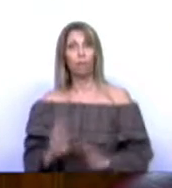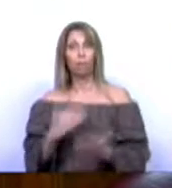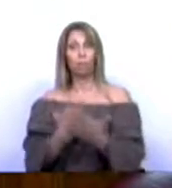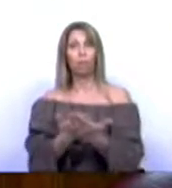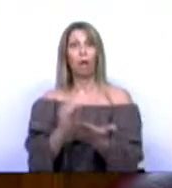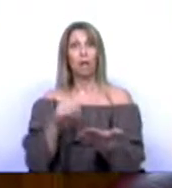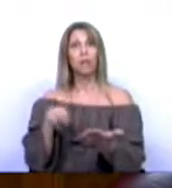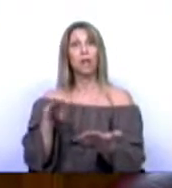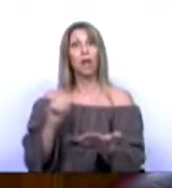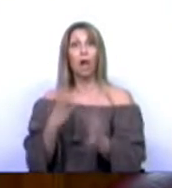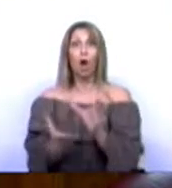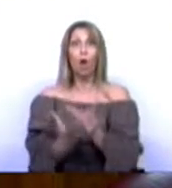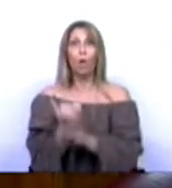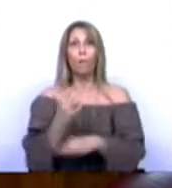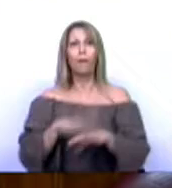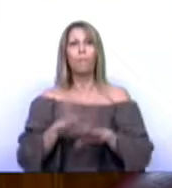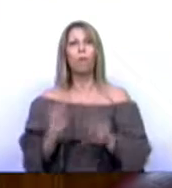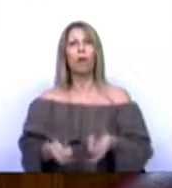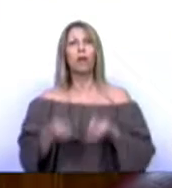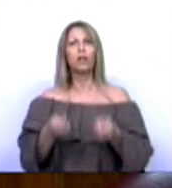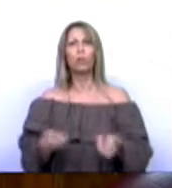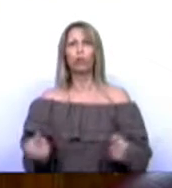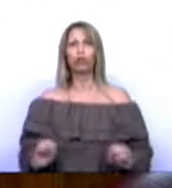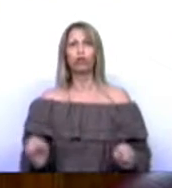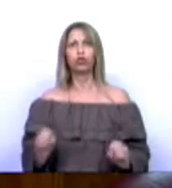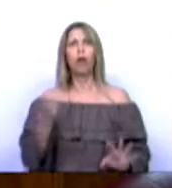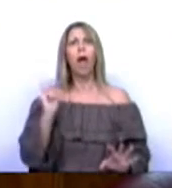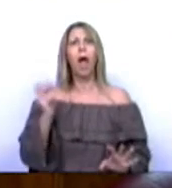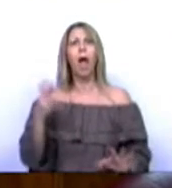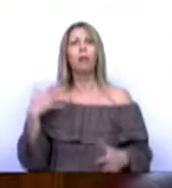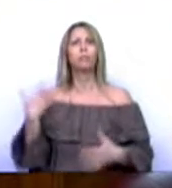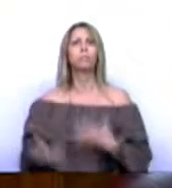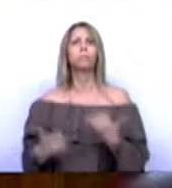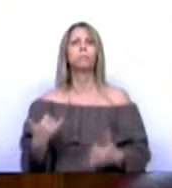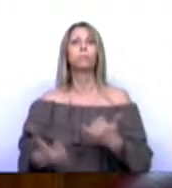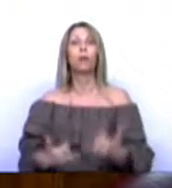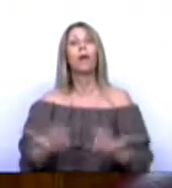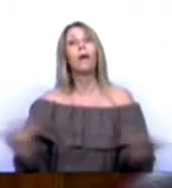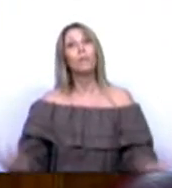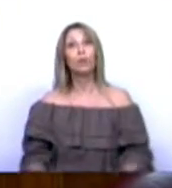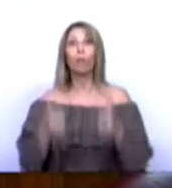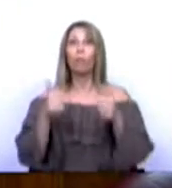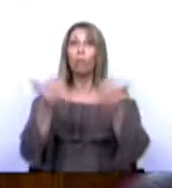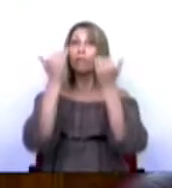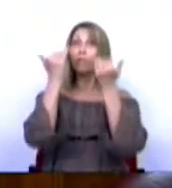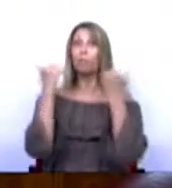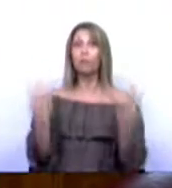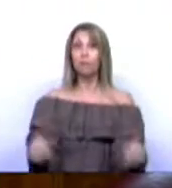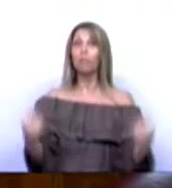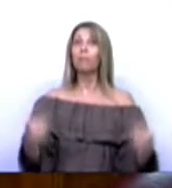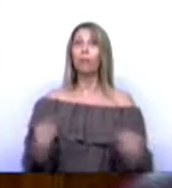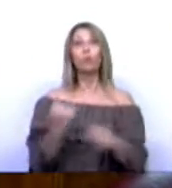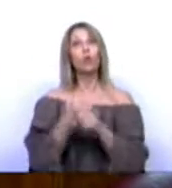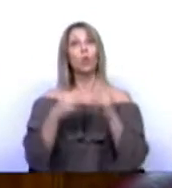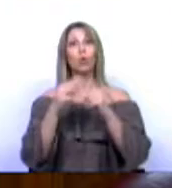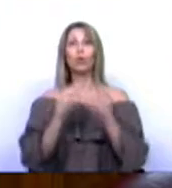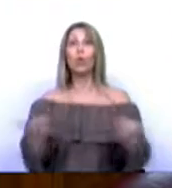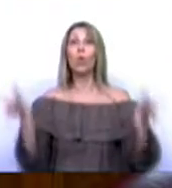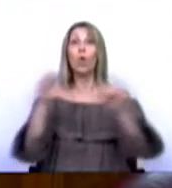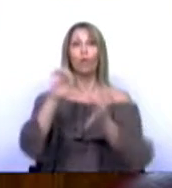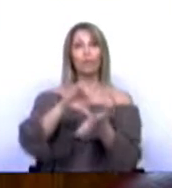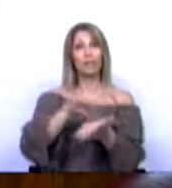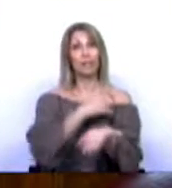Saúde recupere do desinvestimento que sofreu durante vários anos. E, portanto, temos boas notícias relativamente à construção do novo Centro de Saúde na Quinta do Conde,